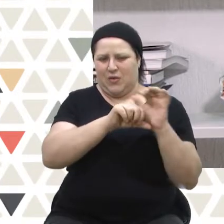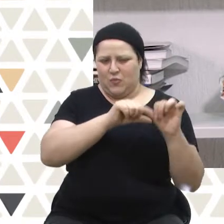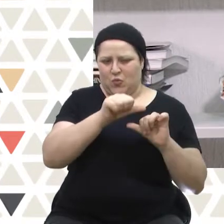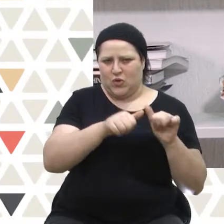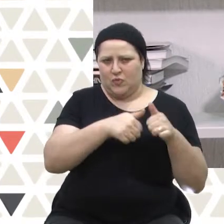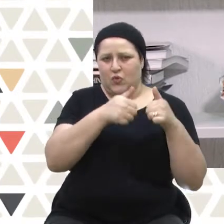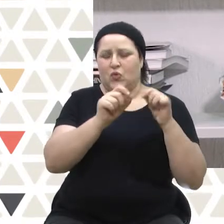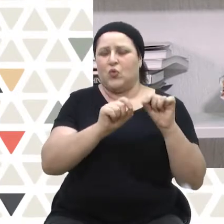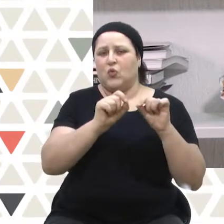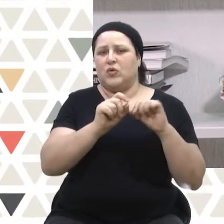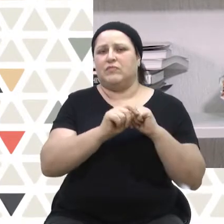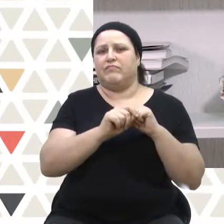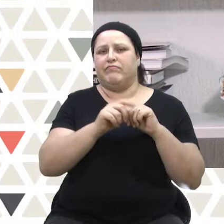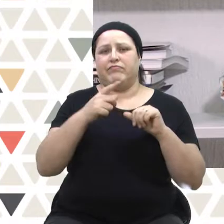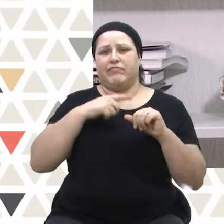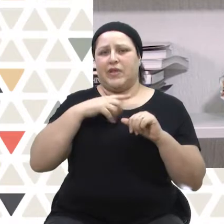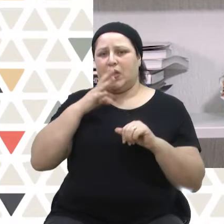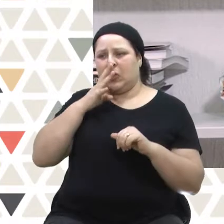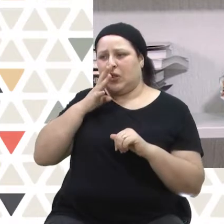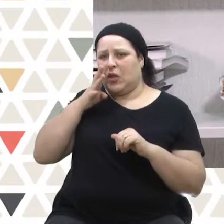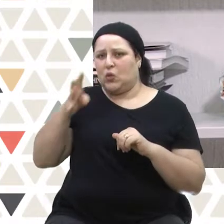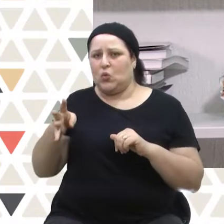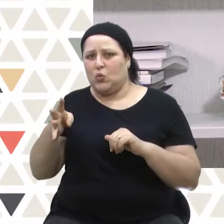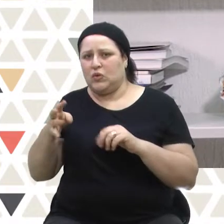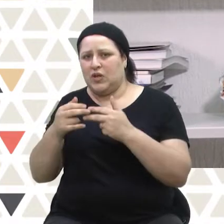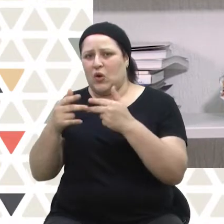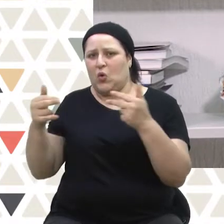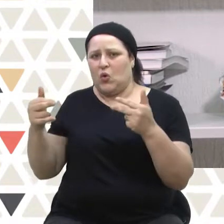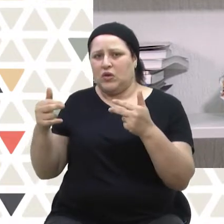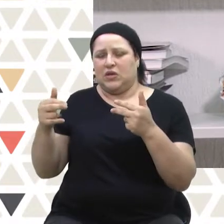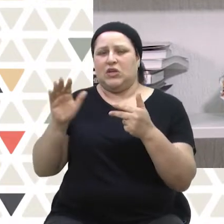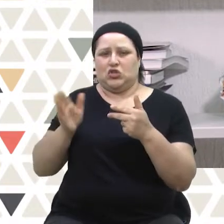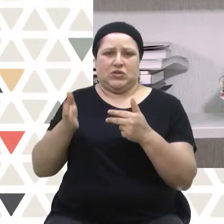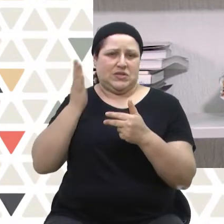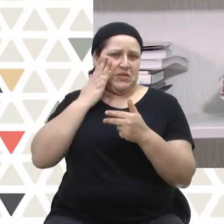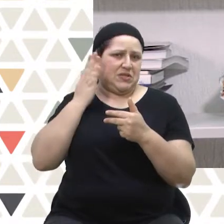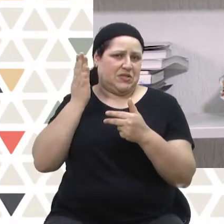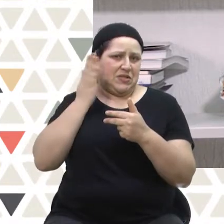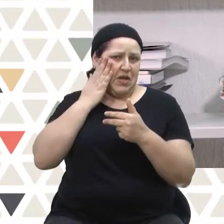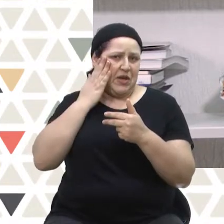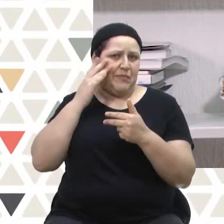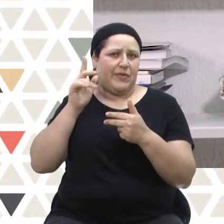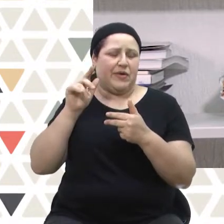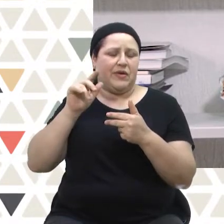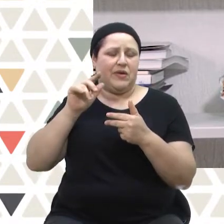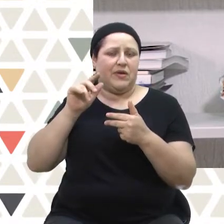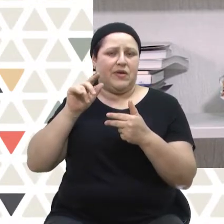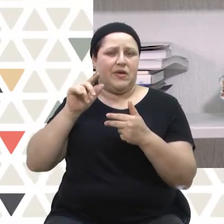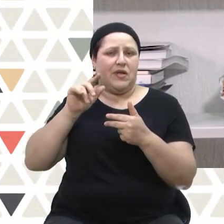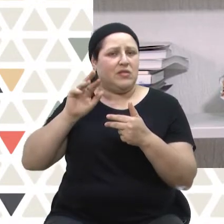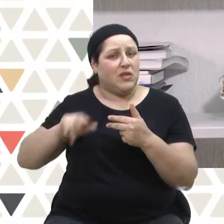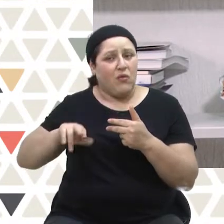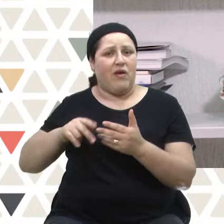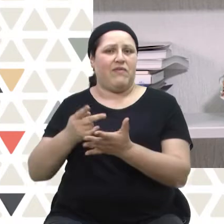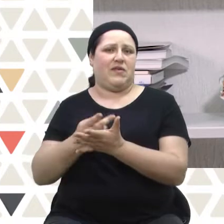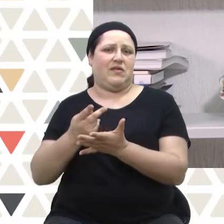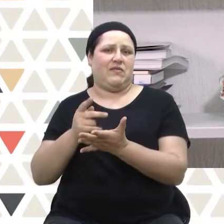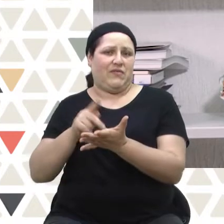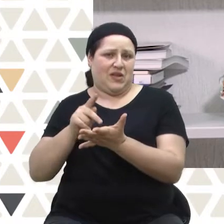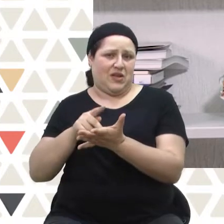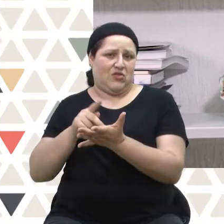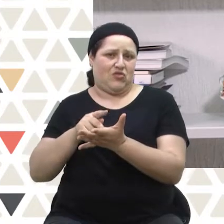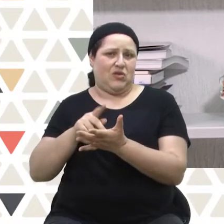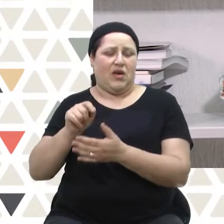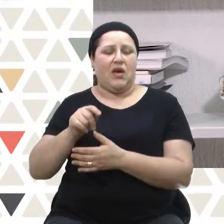de 2021 foi aprimorado, que é aquela condição que eu faço uma denúncia de